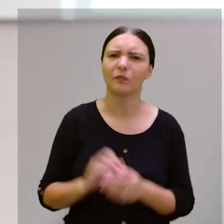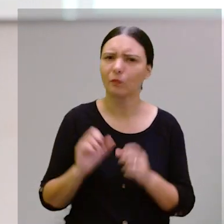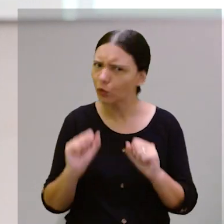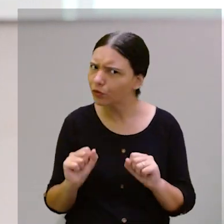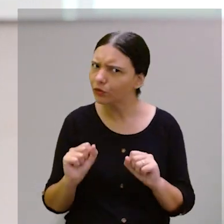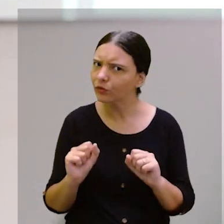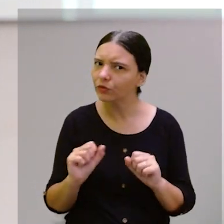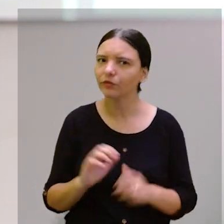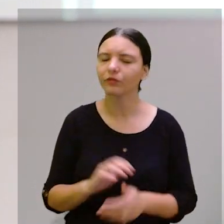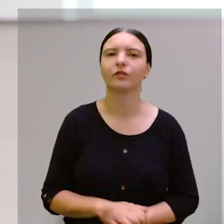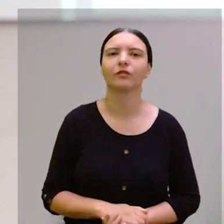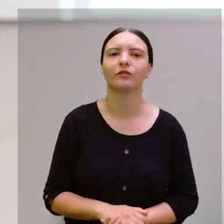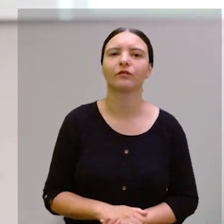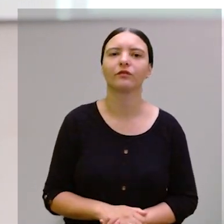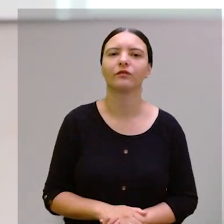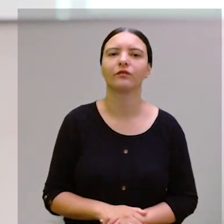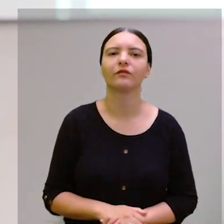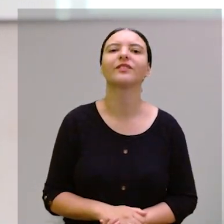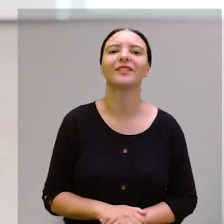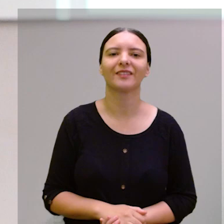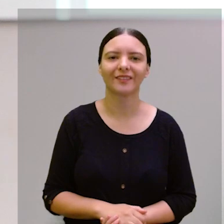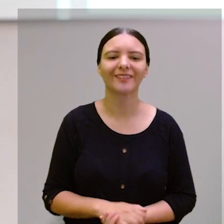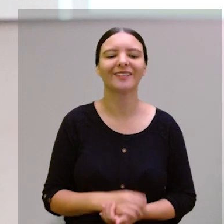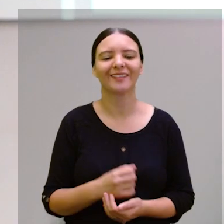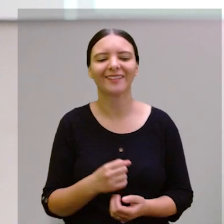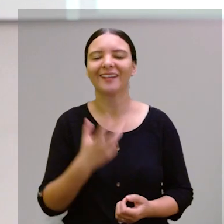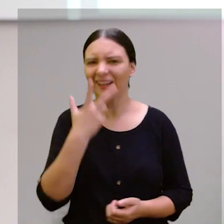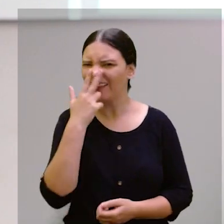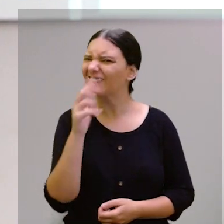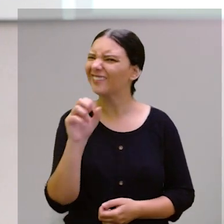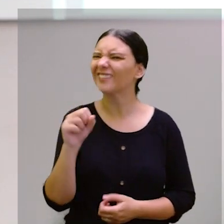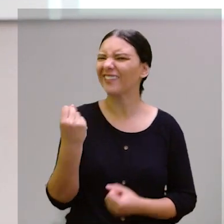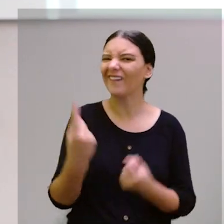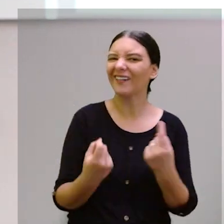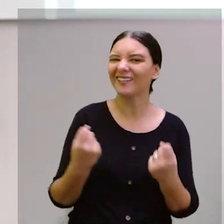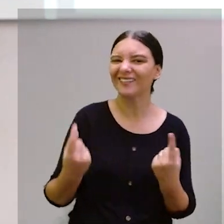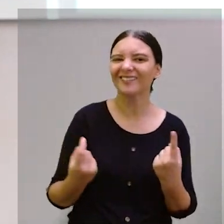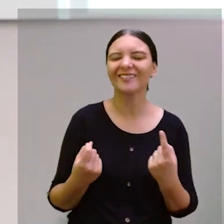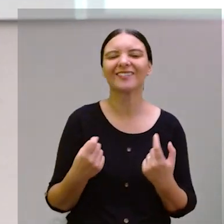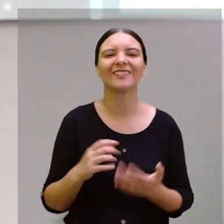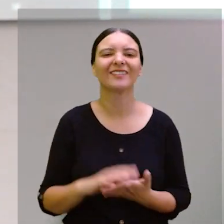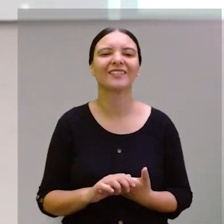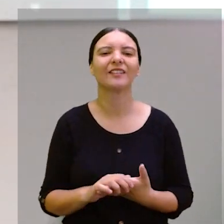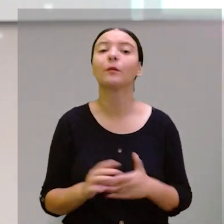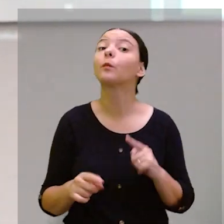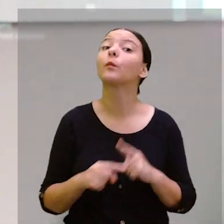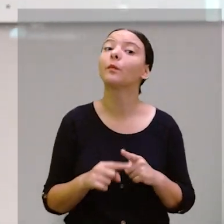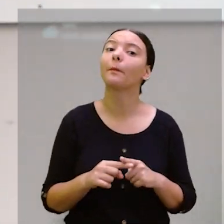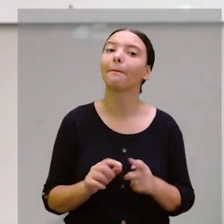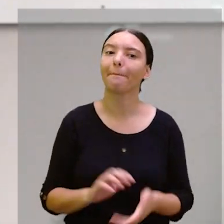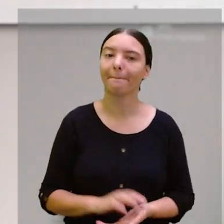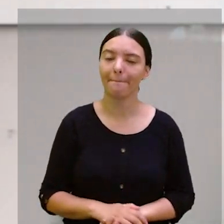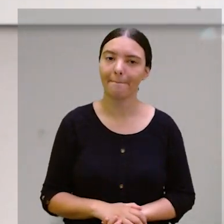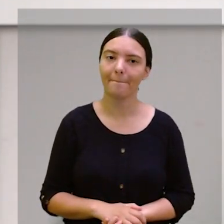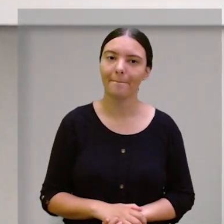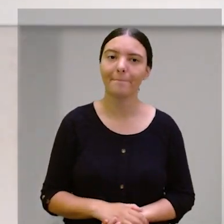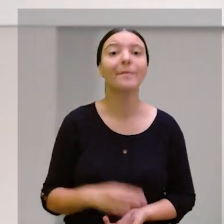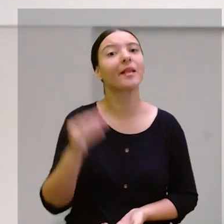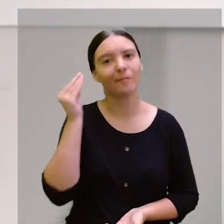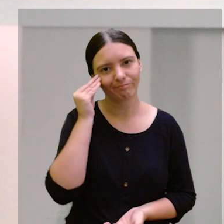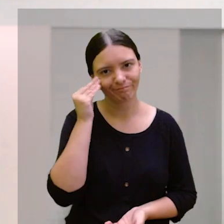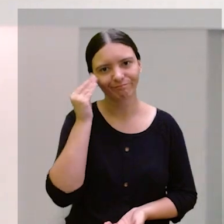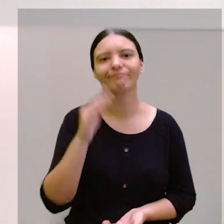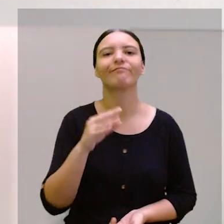Pode? Acho que eu convenci alguns aqui, hein? Pode? Por quê? Testando,